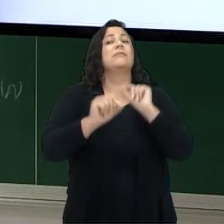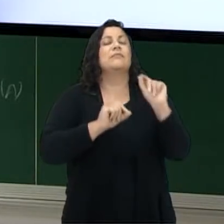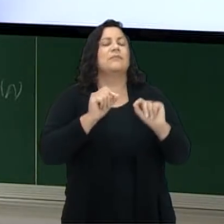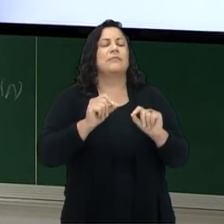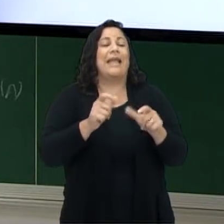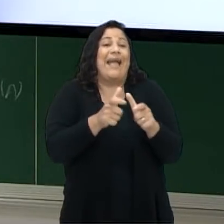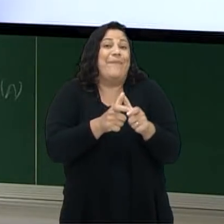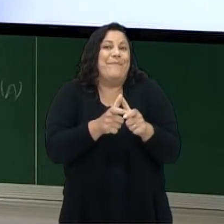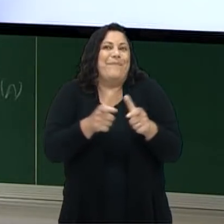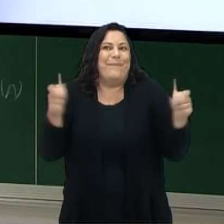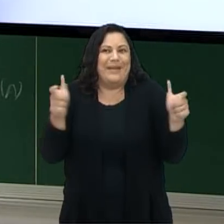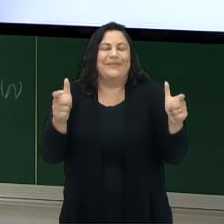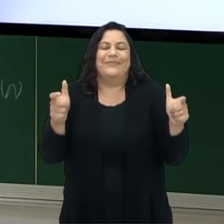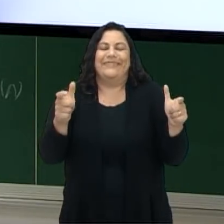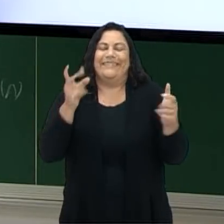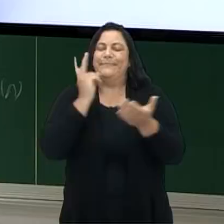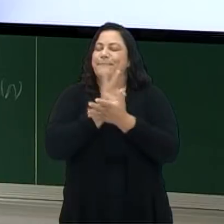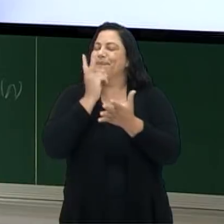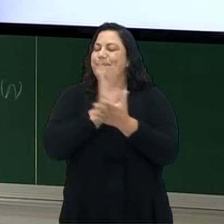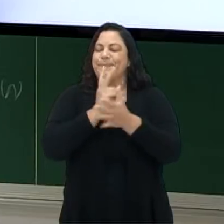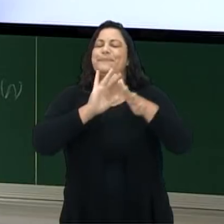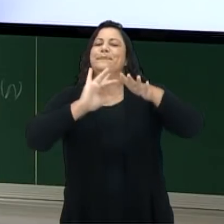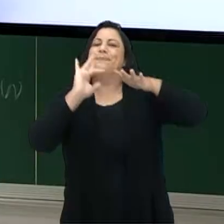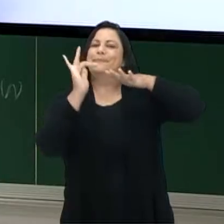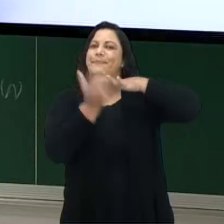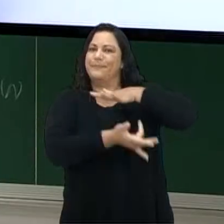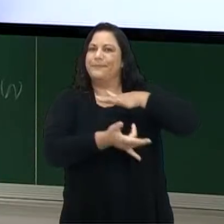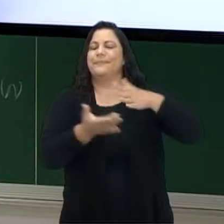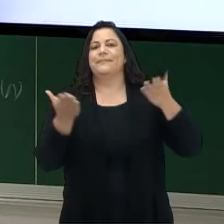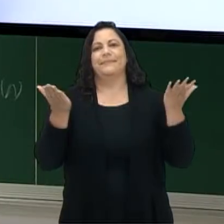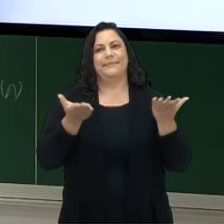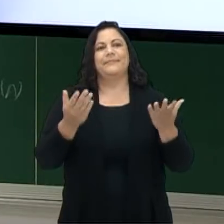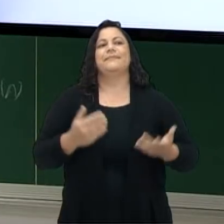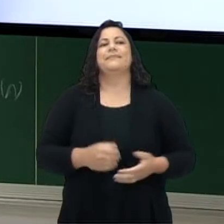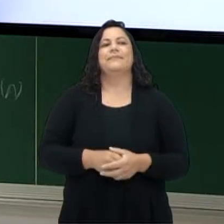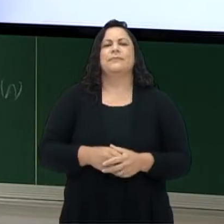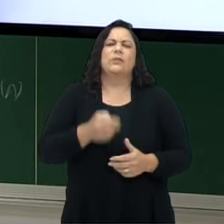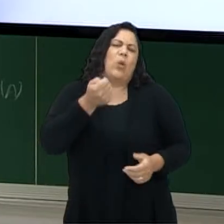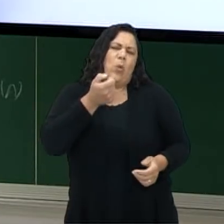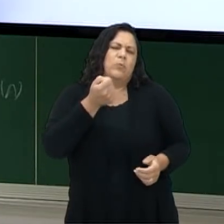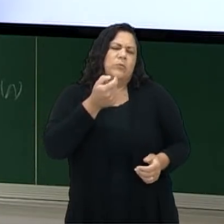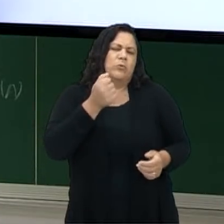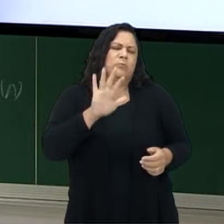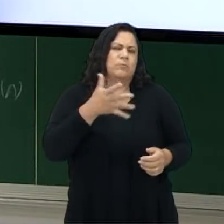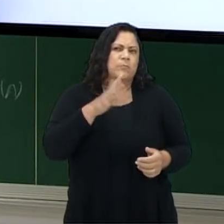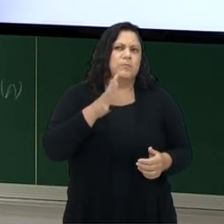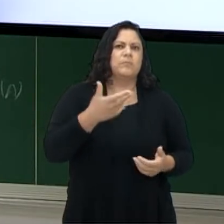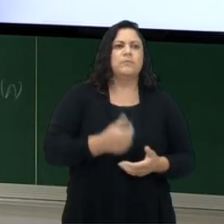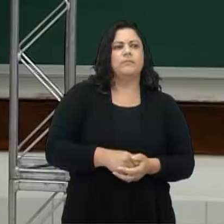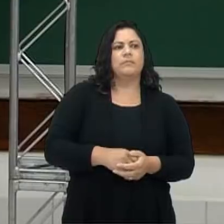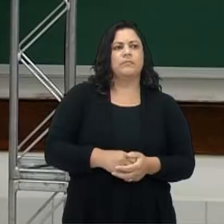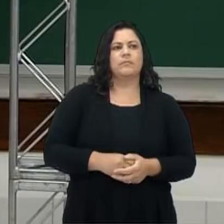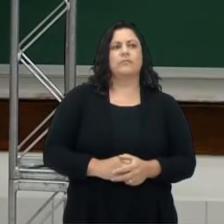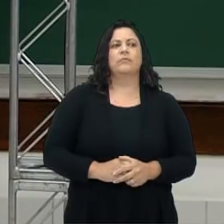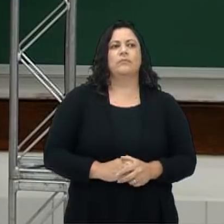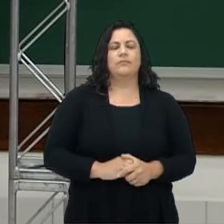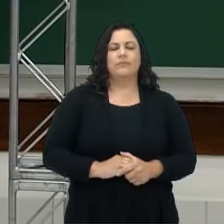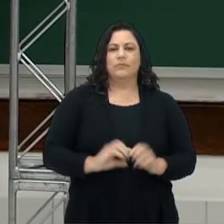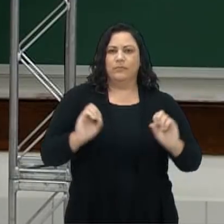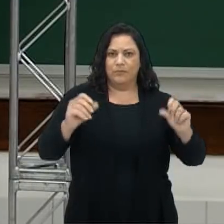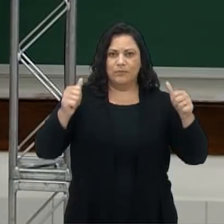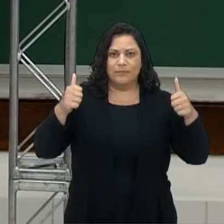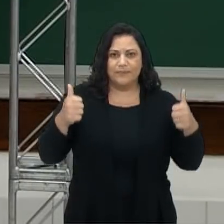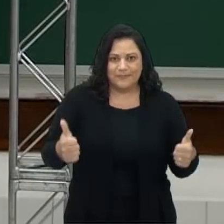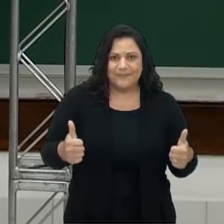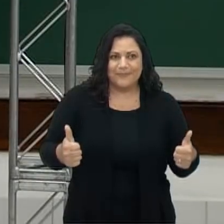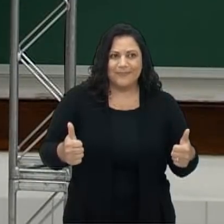né? O pouco tempo também é um valor considerável de pessoas e o muito tempo fica intermediário entre os dois,